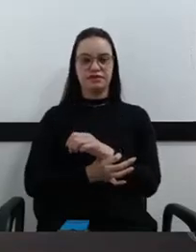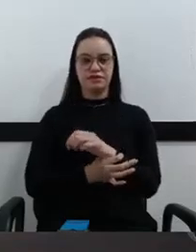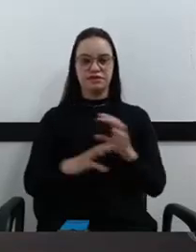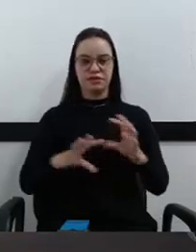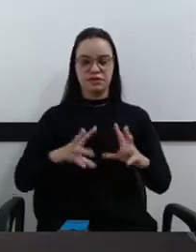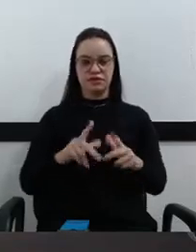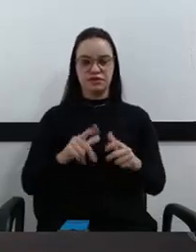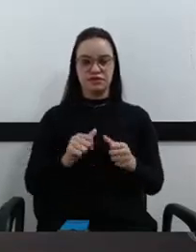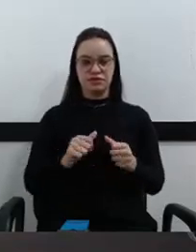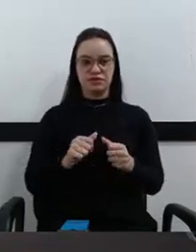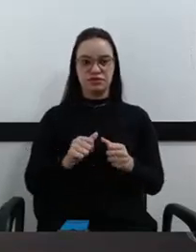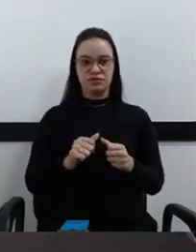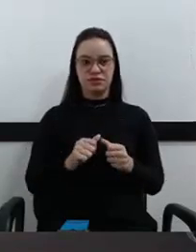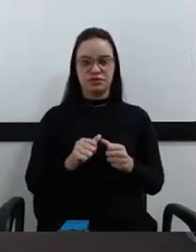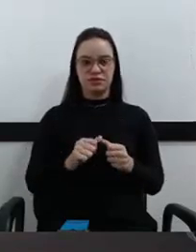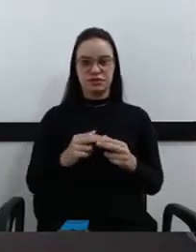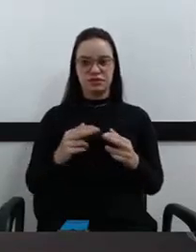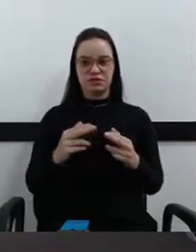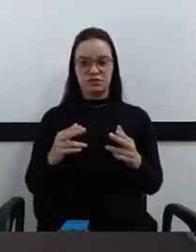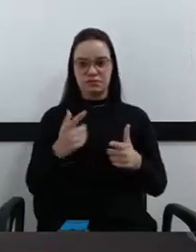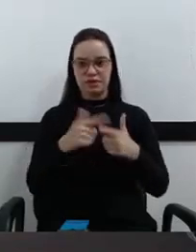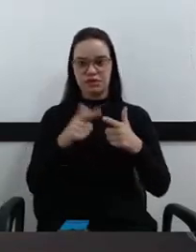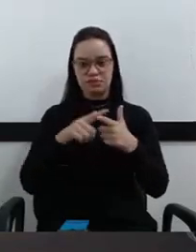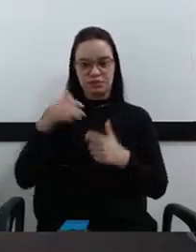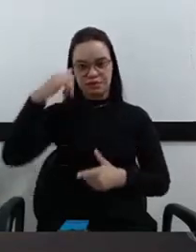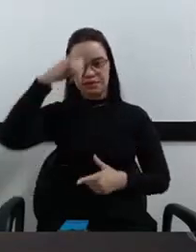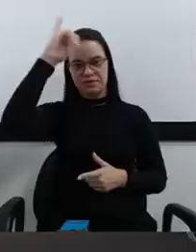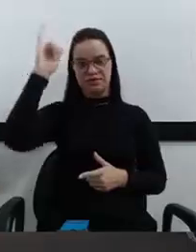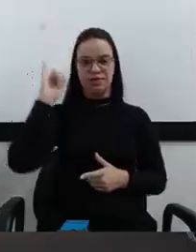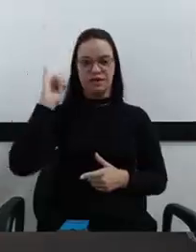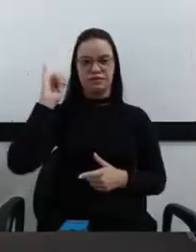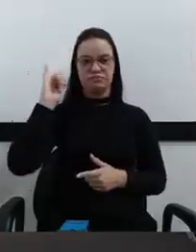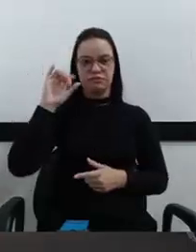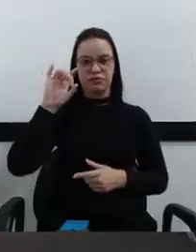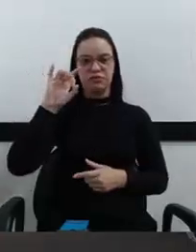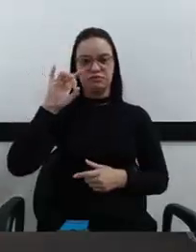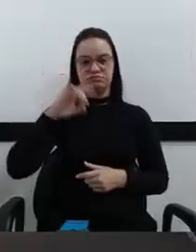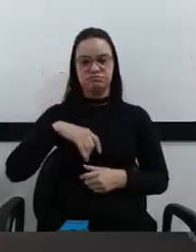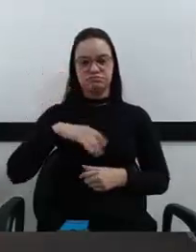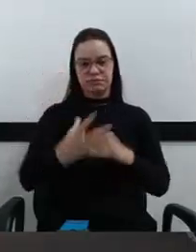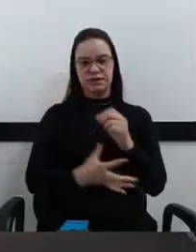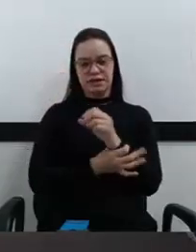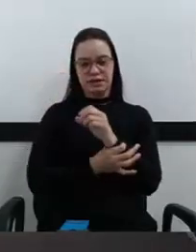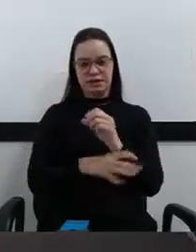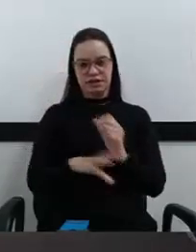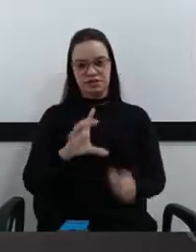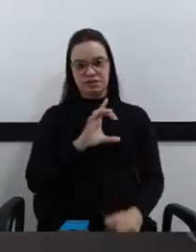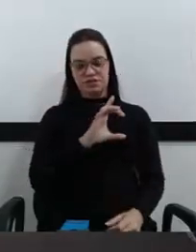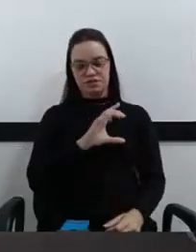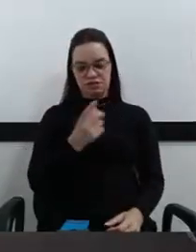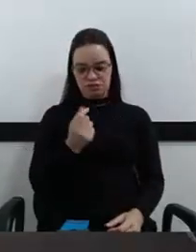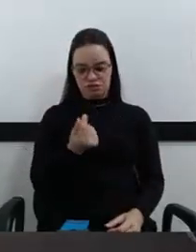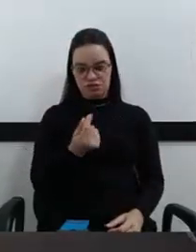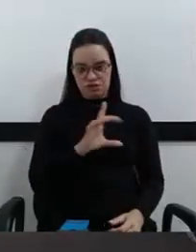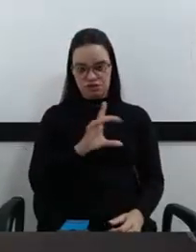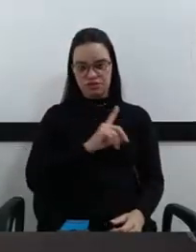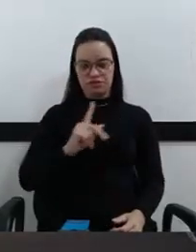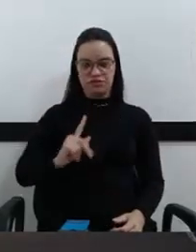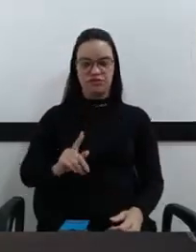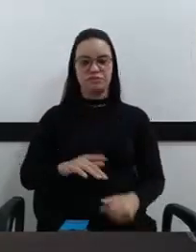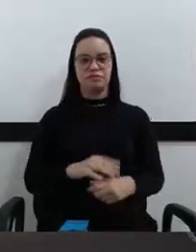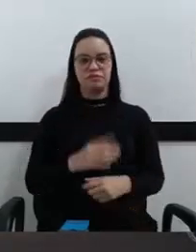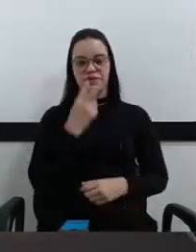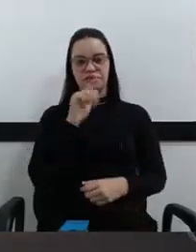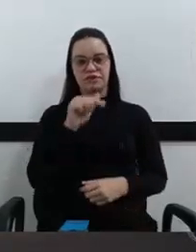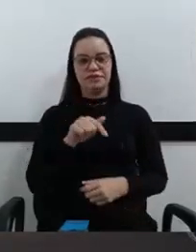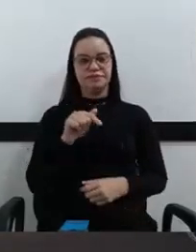as precauções possíveis para garantir o direito dos defensores e defensoras públicas. Acho que aqui, senhora